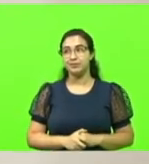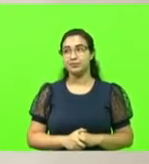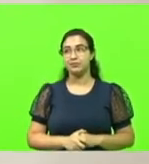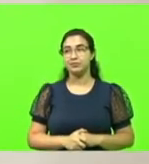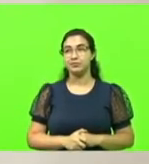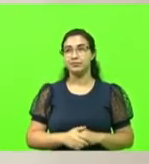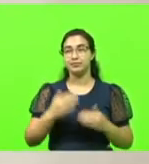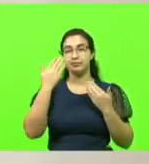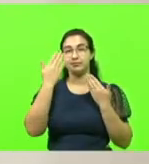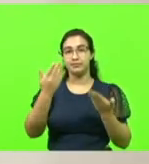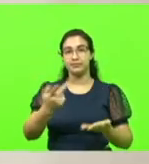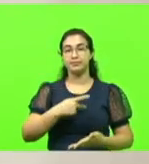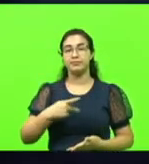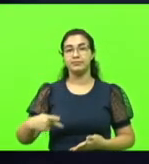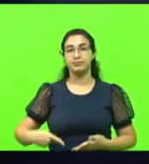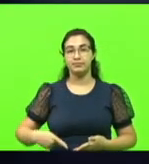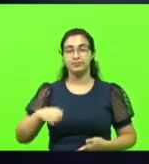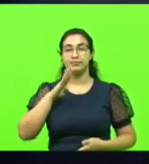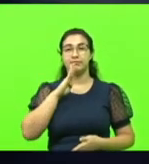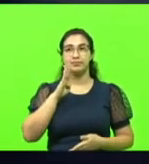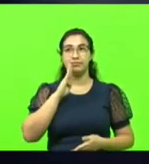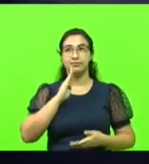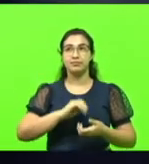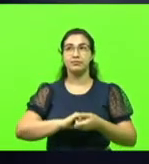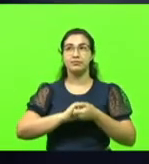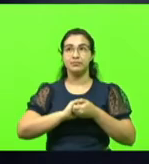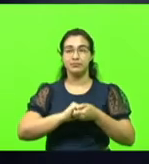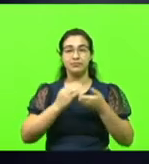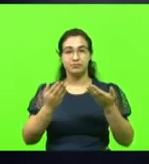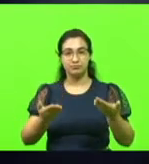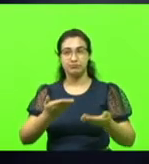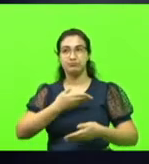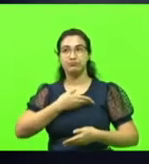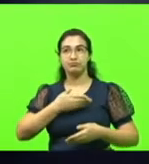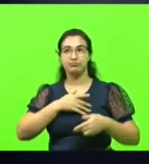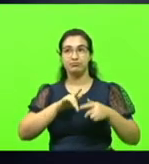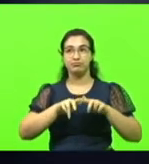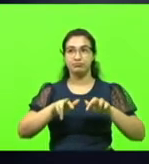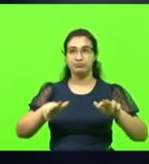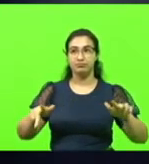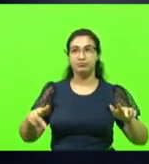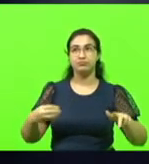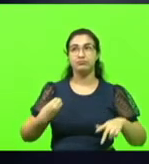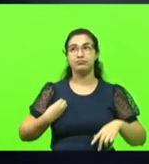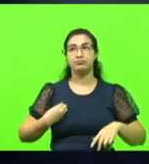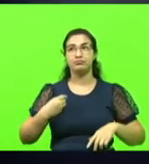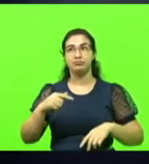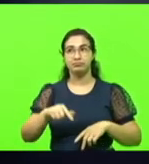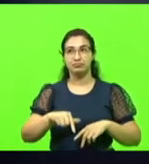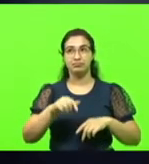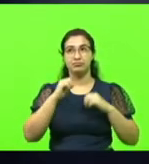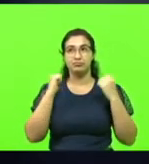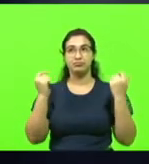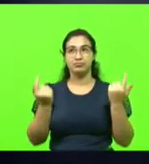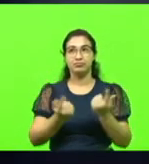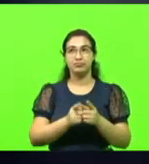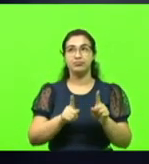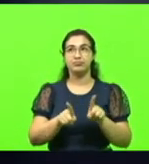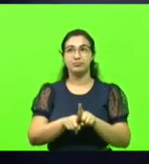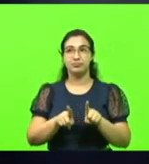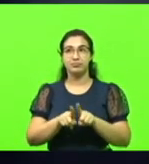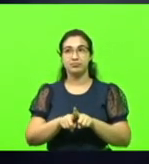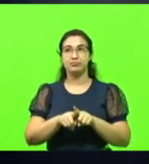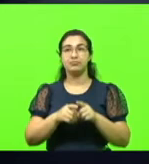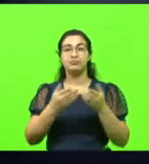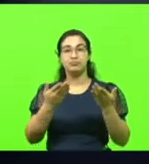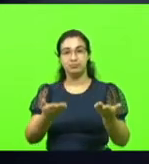Obrigado, presidente. Deputado Nilson Berlanda, cumprimento Vossa Excelência, os nobres colegas que se fazem presente no plenário, também os colegas que estão